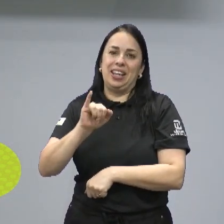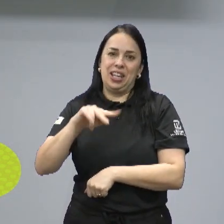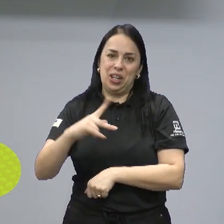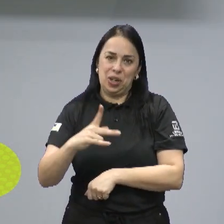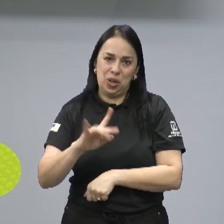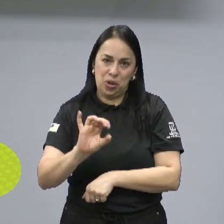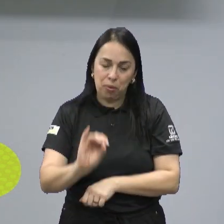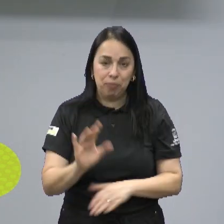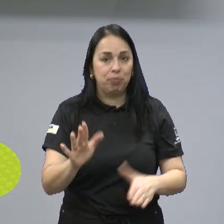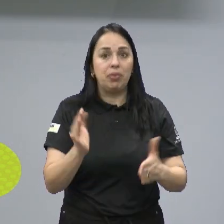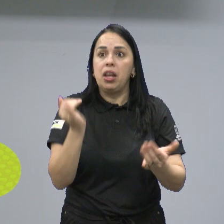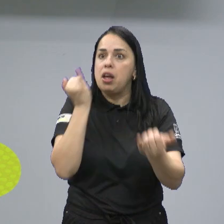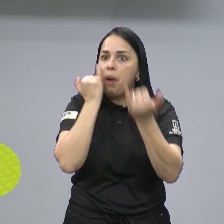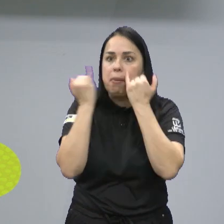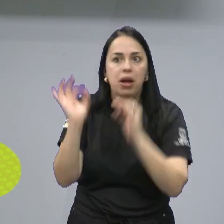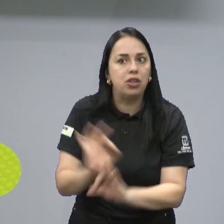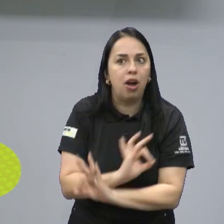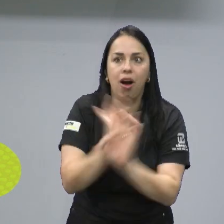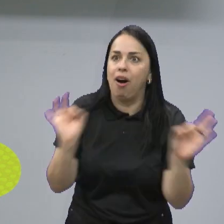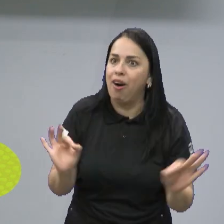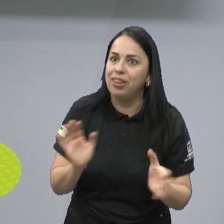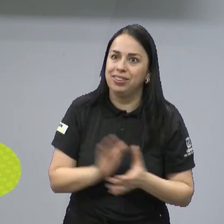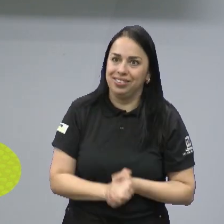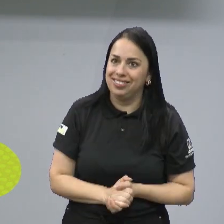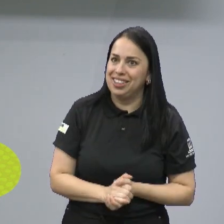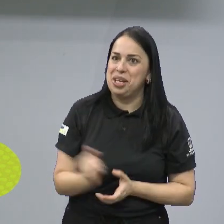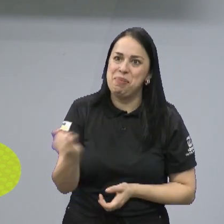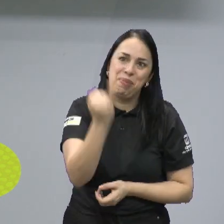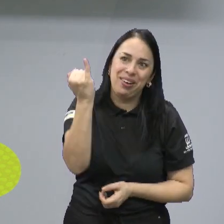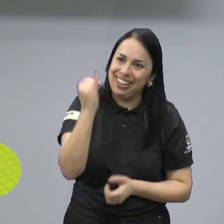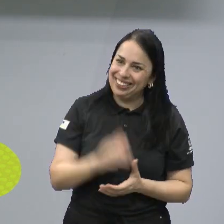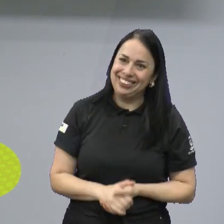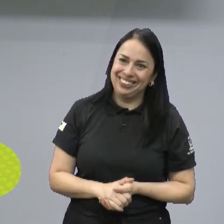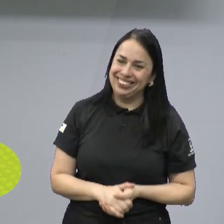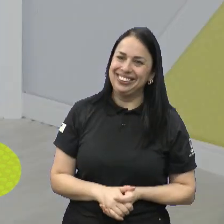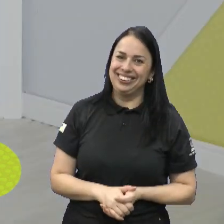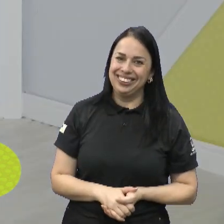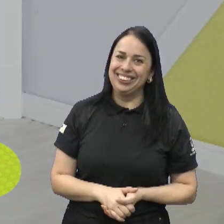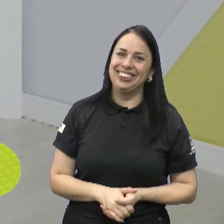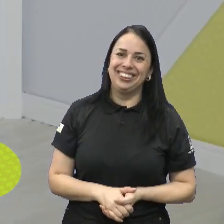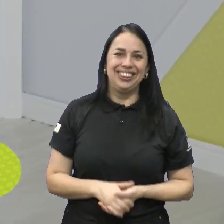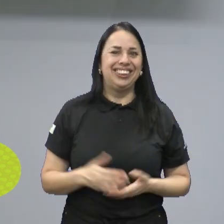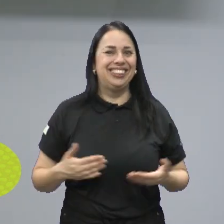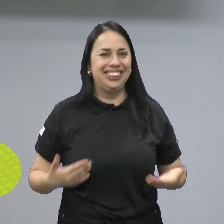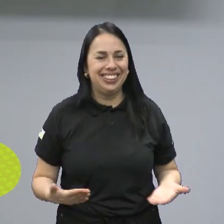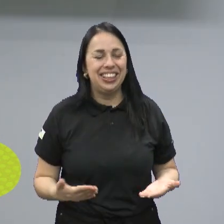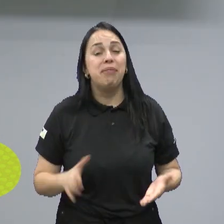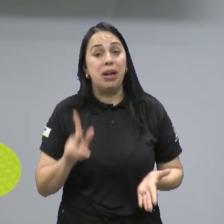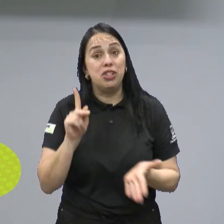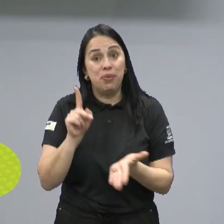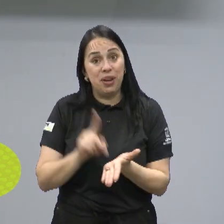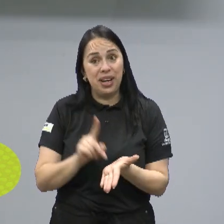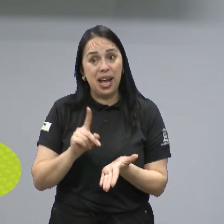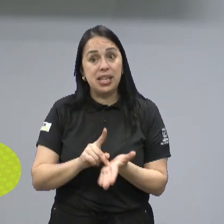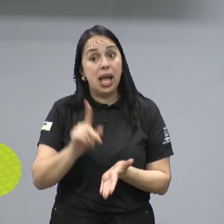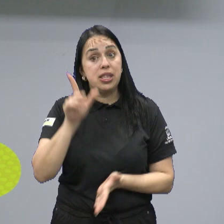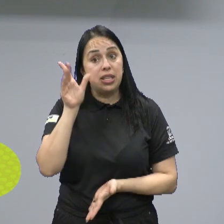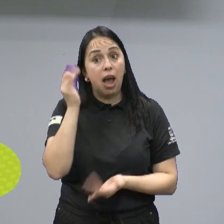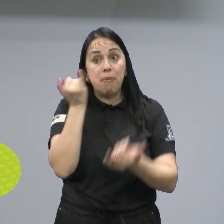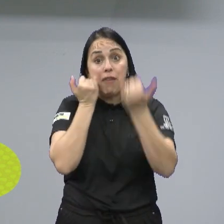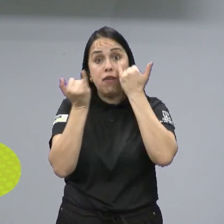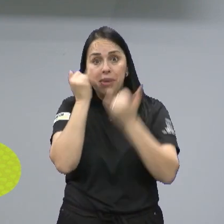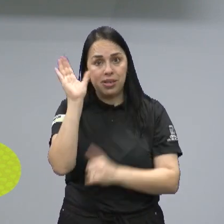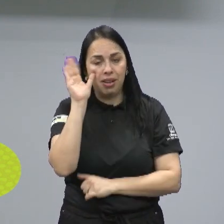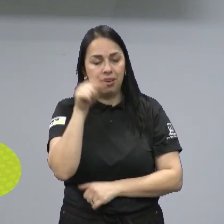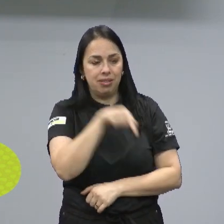e uma informação extremamente importante também. Mas na verdade é uma curiosidade bacana. O